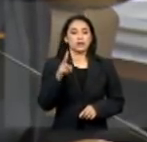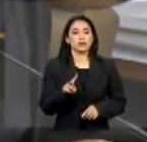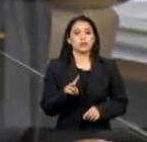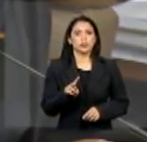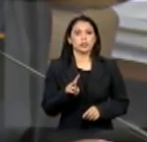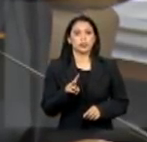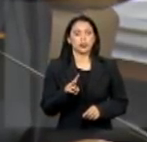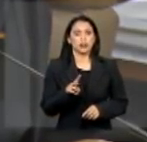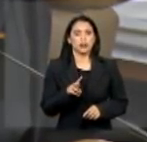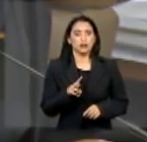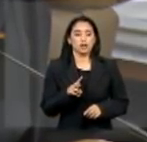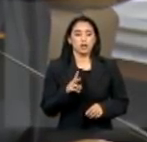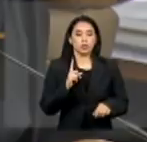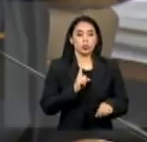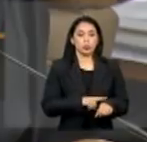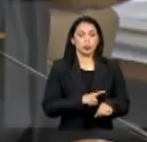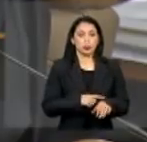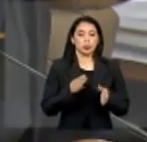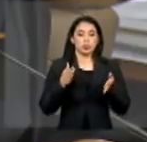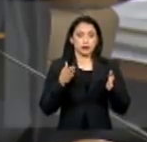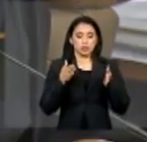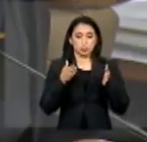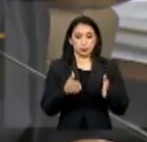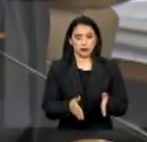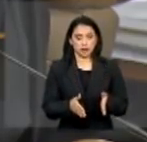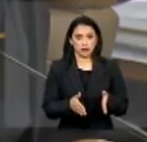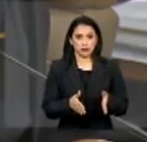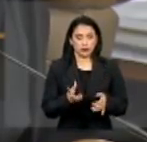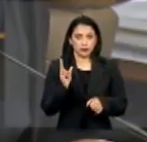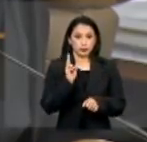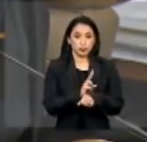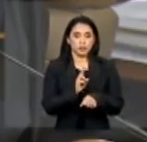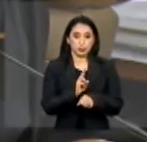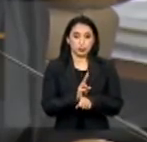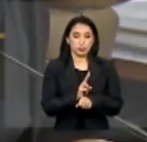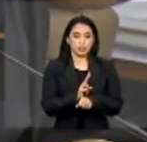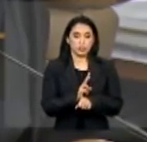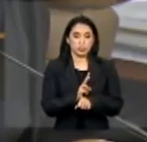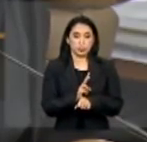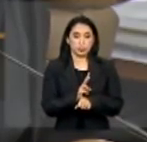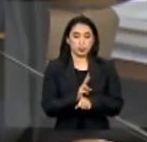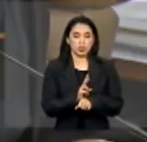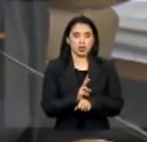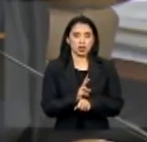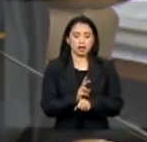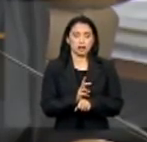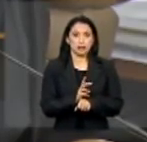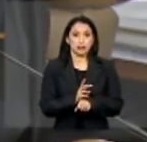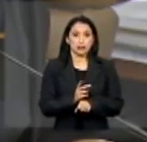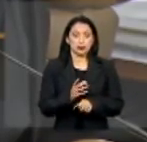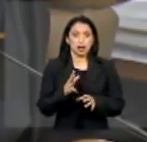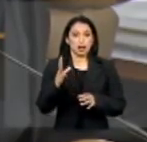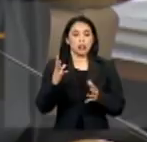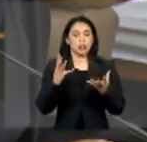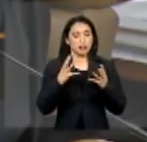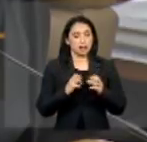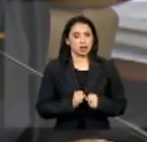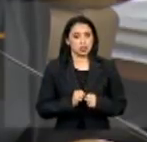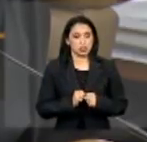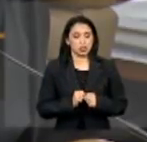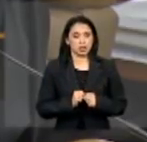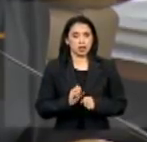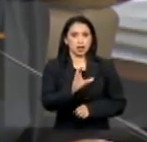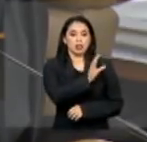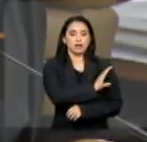movimento de participação entre as defesas em razão de eventual adoção de postura colaborativa